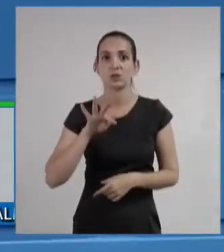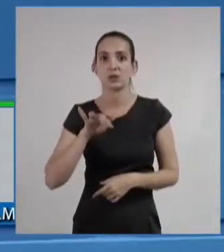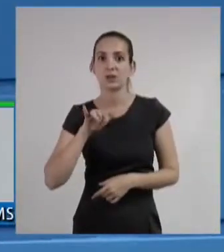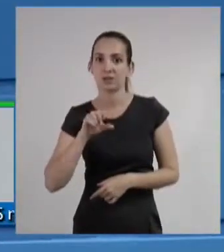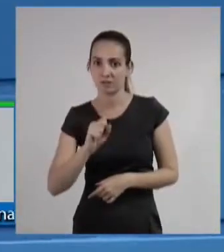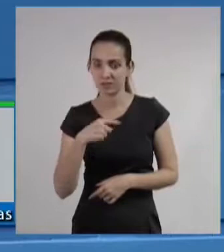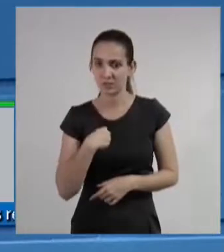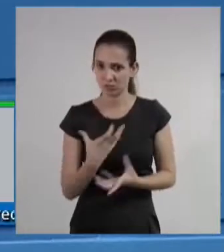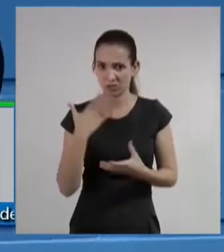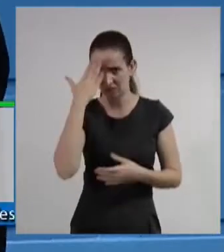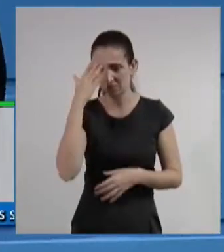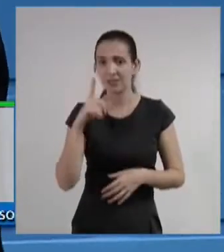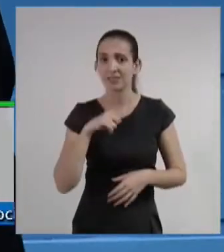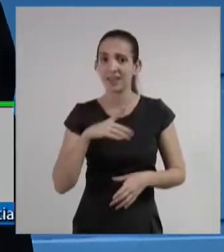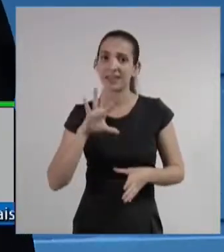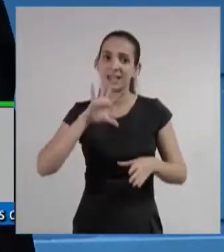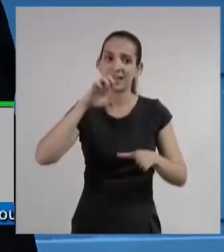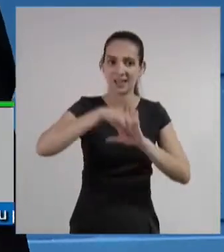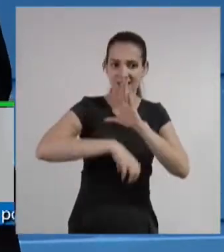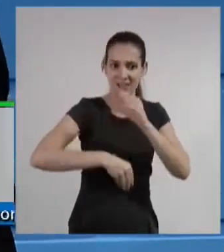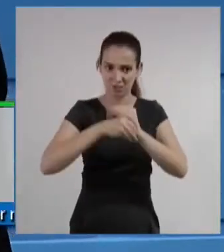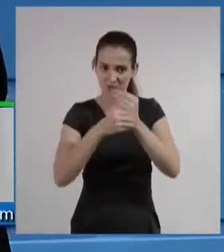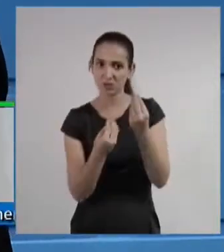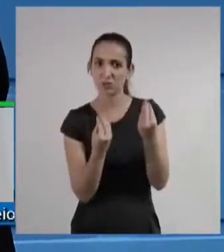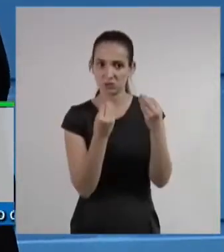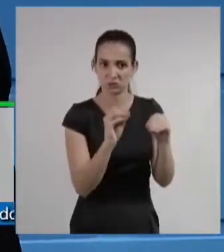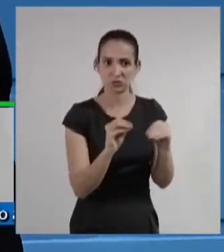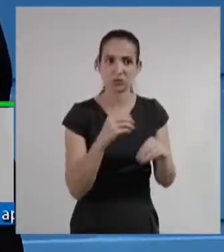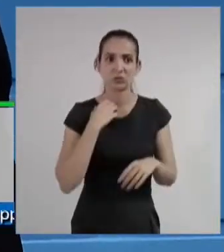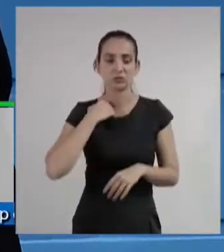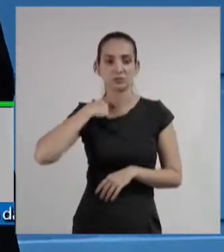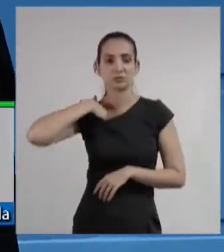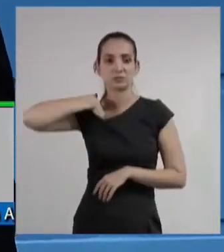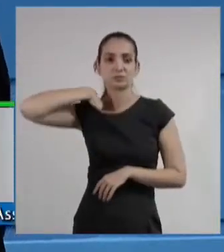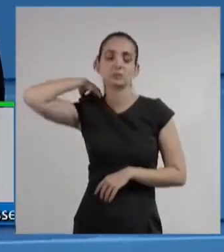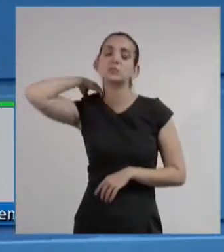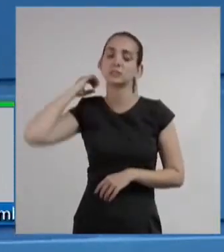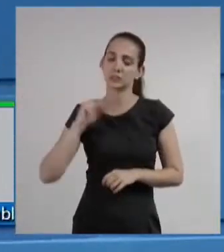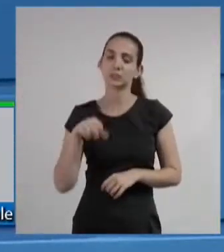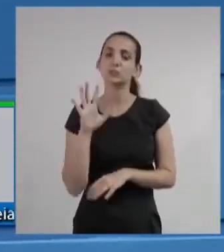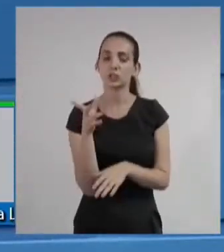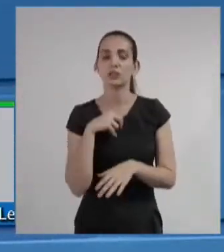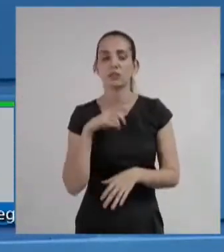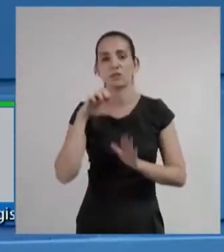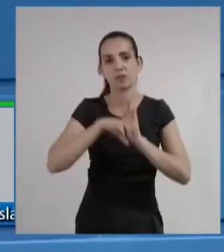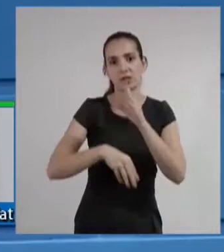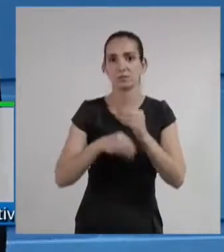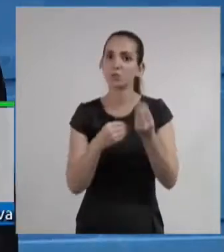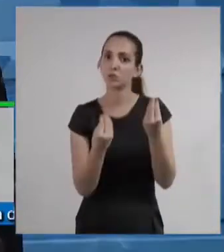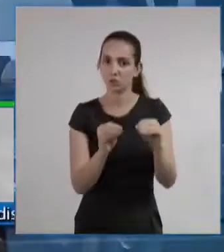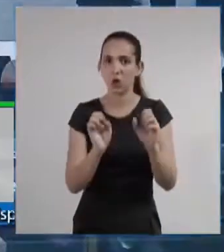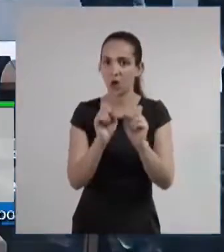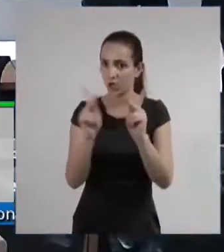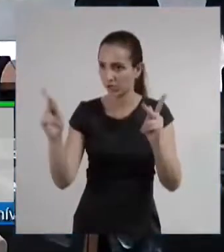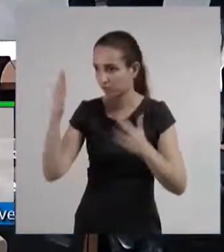emenda que era apresentada pelo... Está com a emenda, está aprovando a emenda segunda. também. A emenda também. Então, emenda tá, também. é isso, joia.